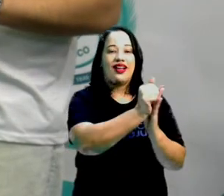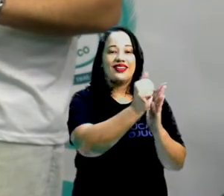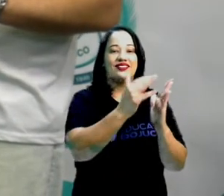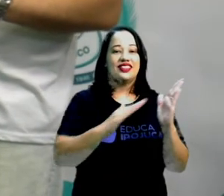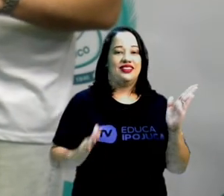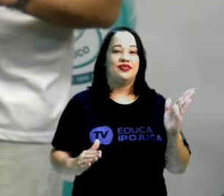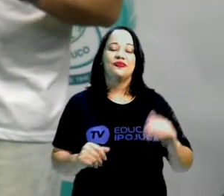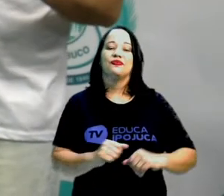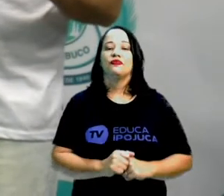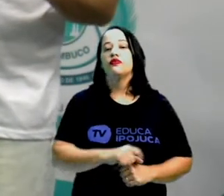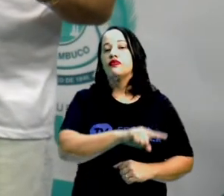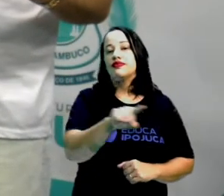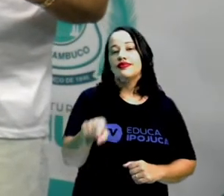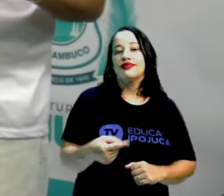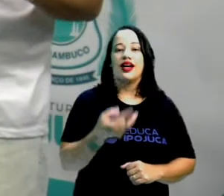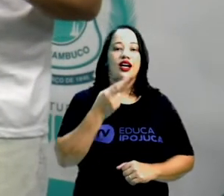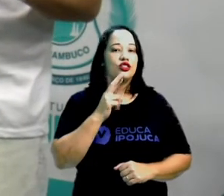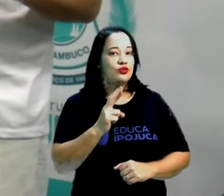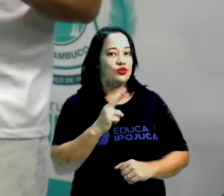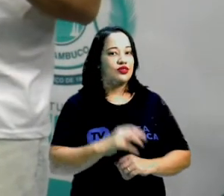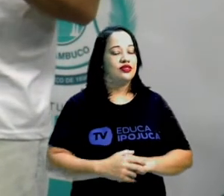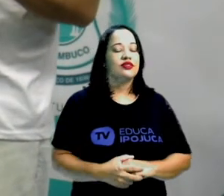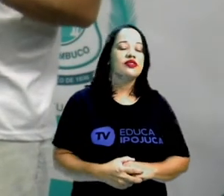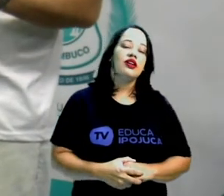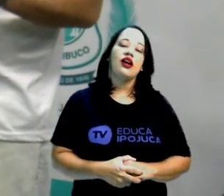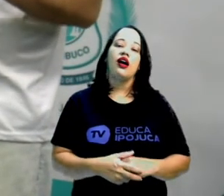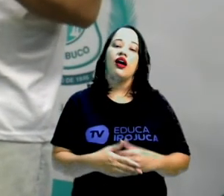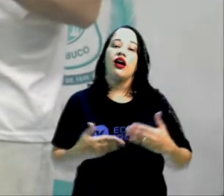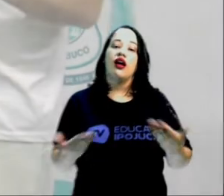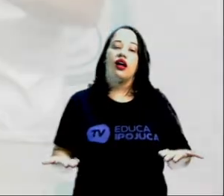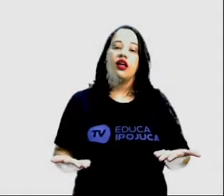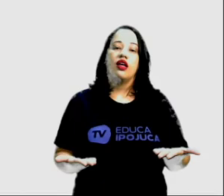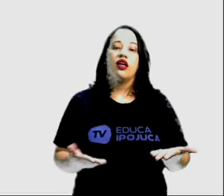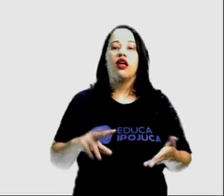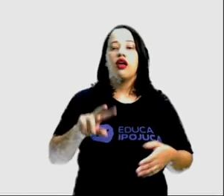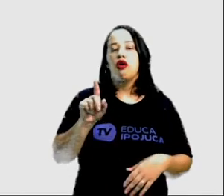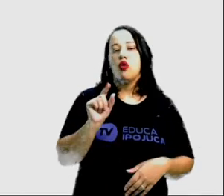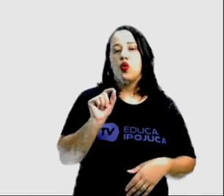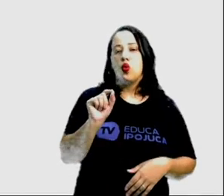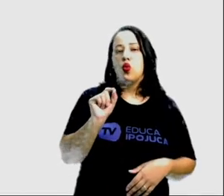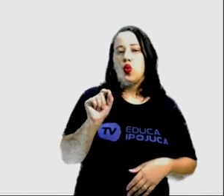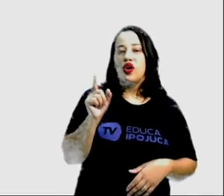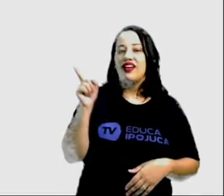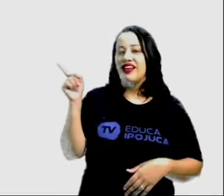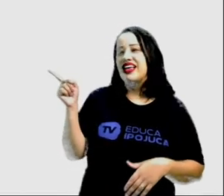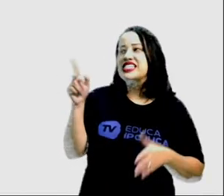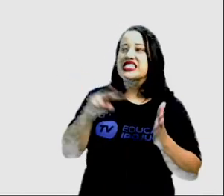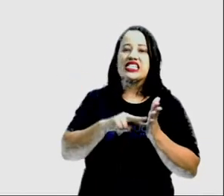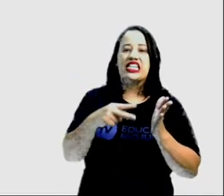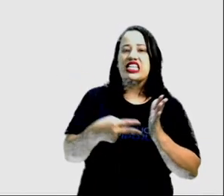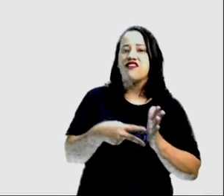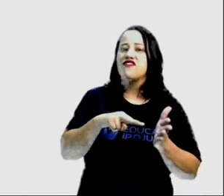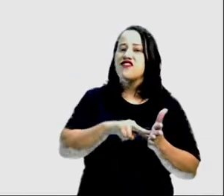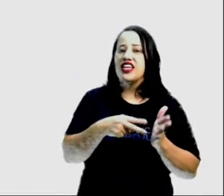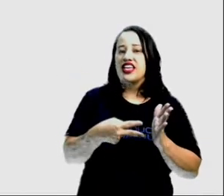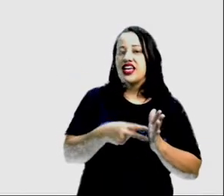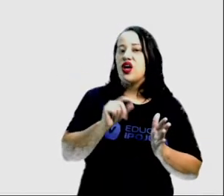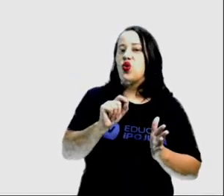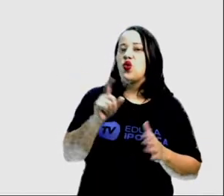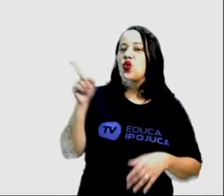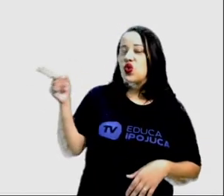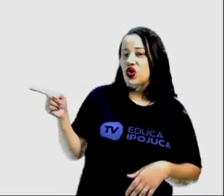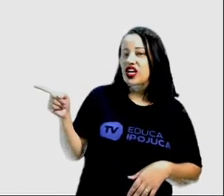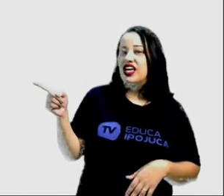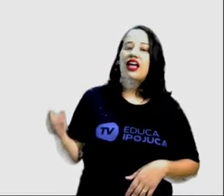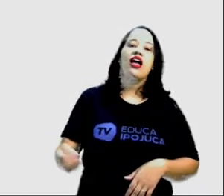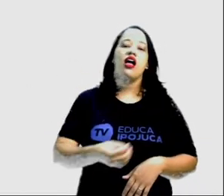Atividade. Respondam aí. O que era o American Way of Life? Nós falamos aqui, né, sobre o